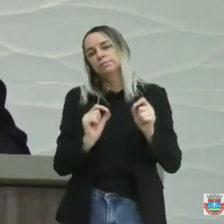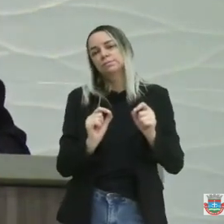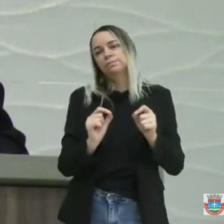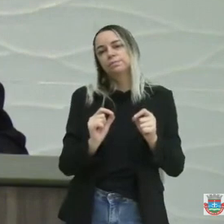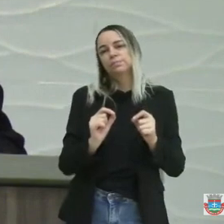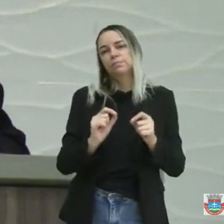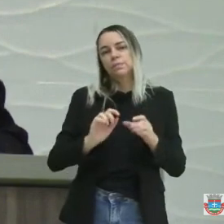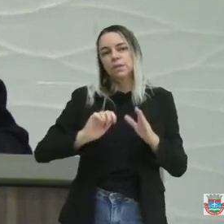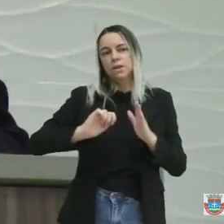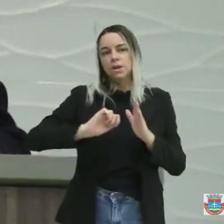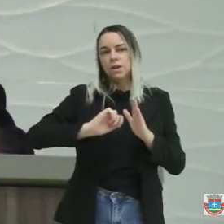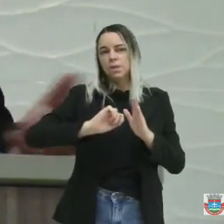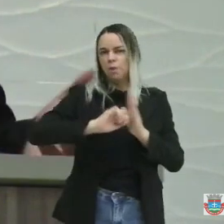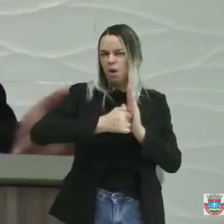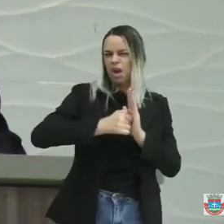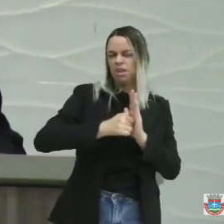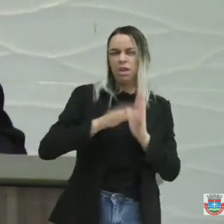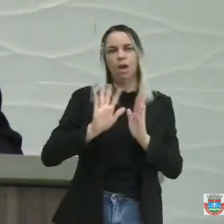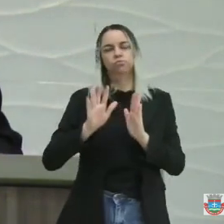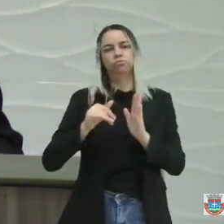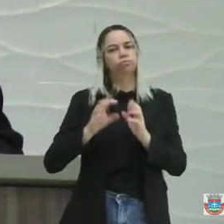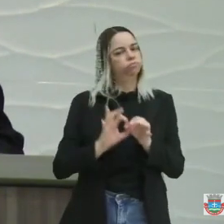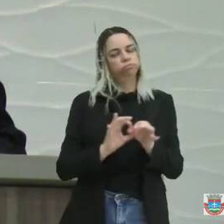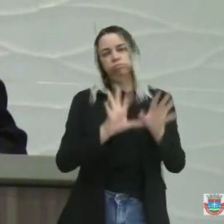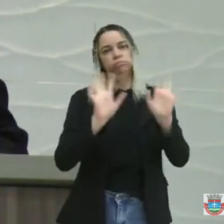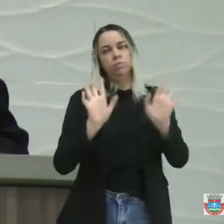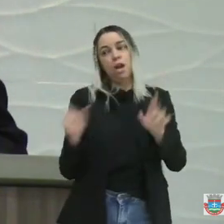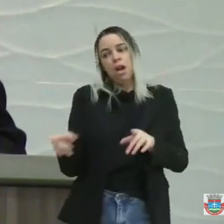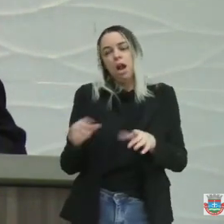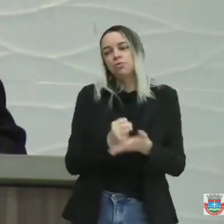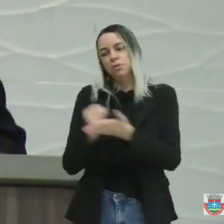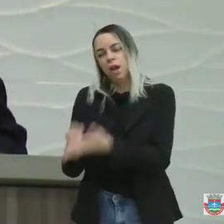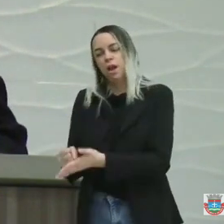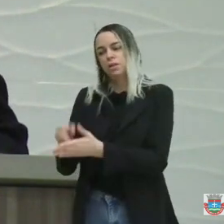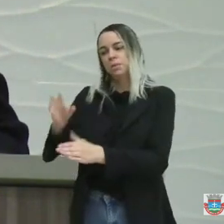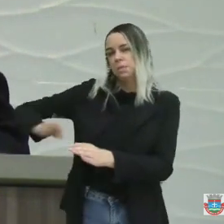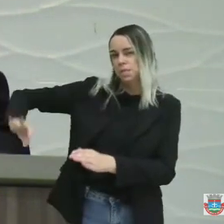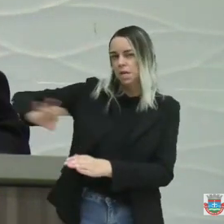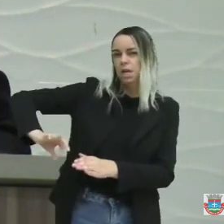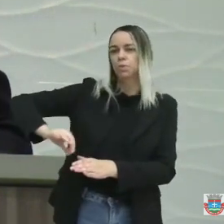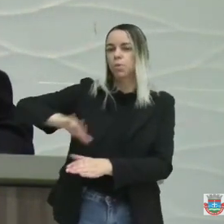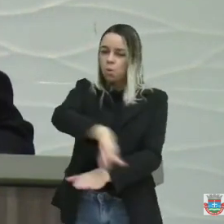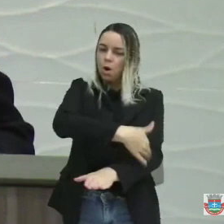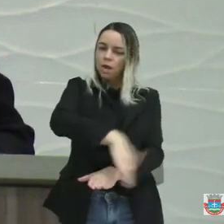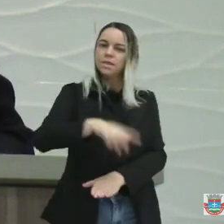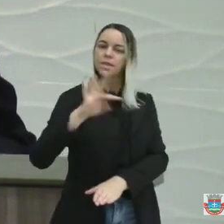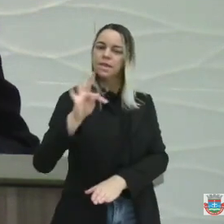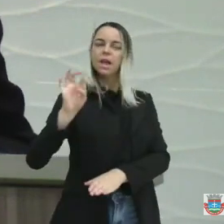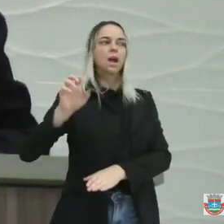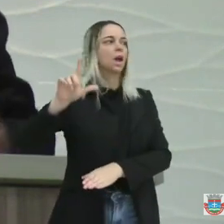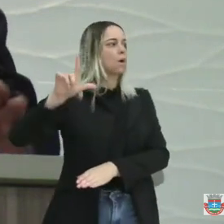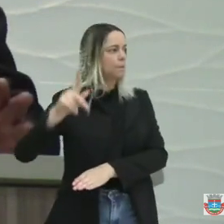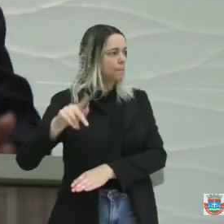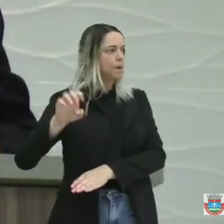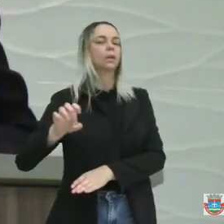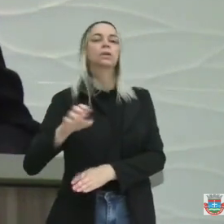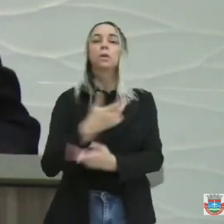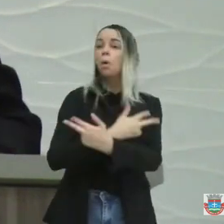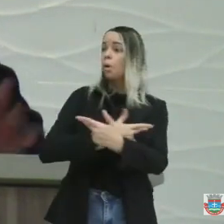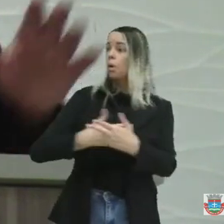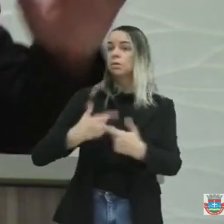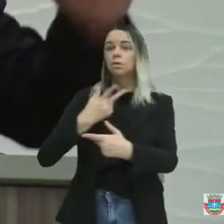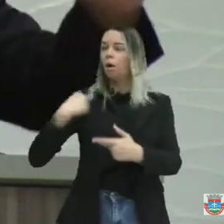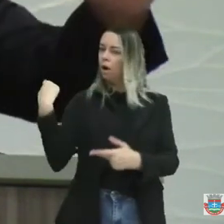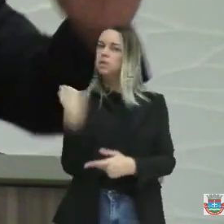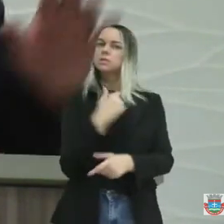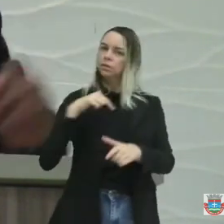desbloqueada para ser construída a Academia da Saúde, na Vila do Espírito Santo, ali na Rua da Telpe. Então são coisas que a gente anda atrás. Eu não